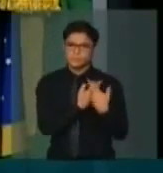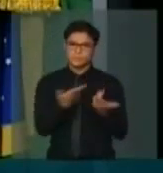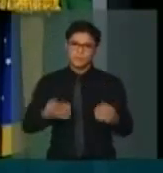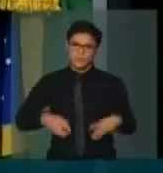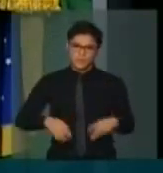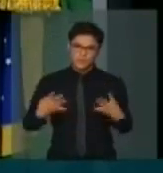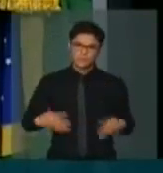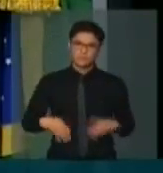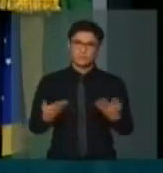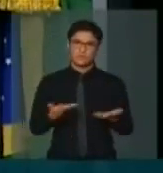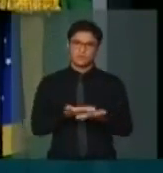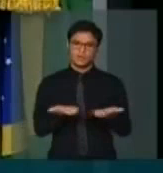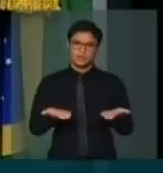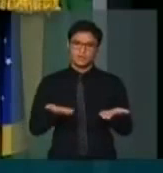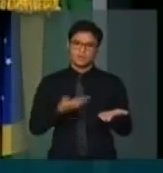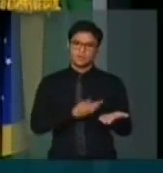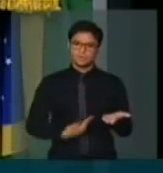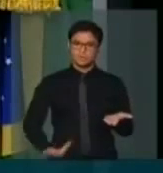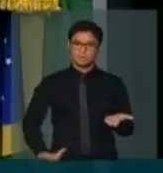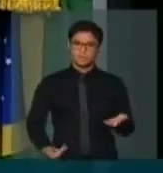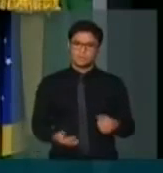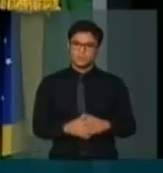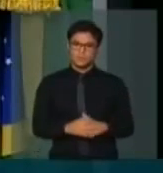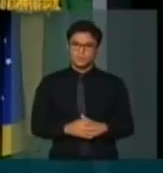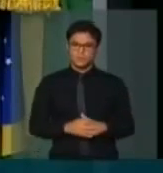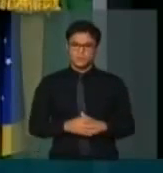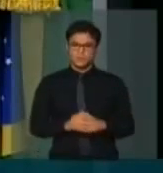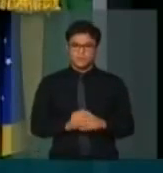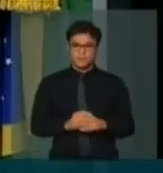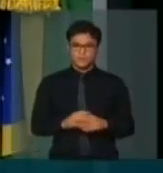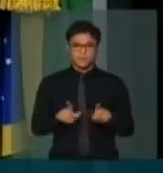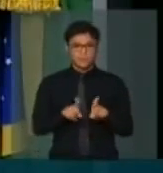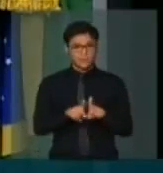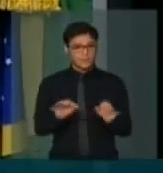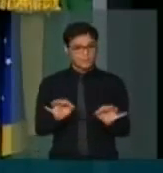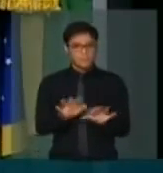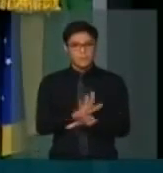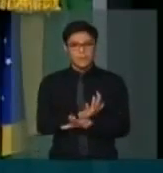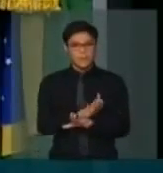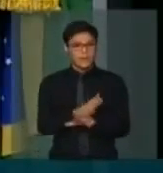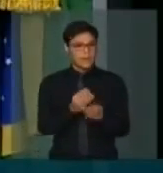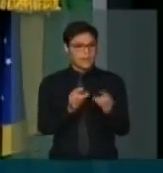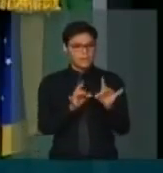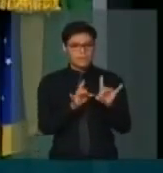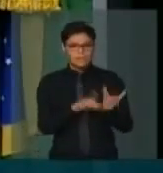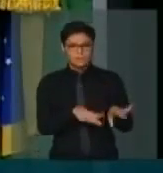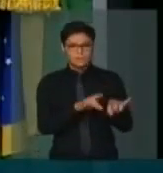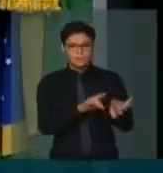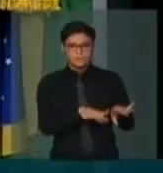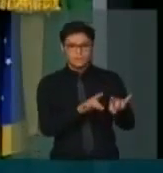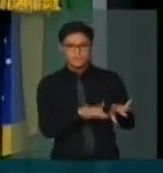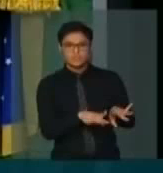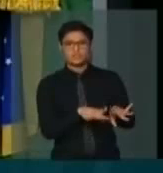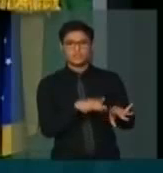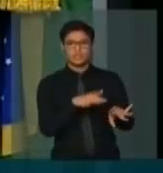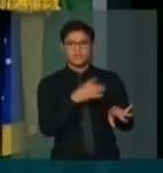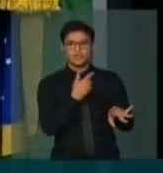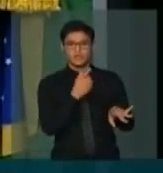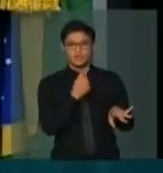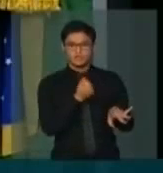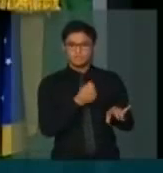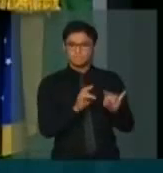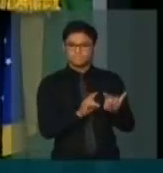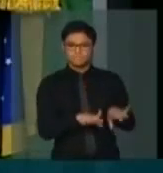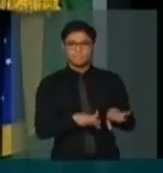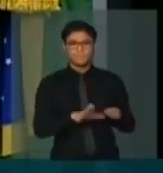gastos públicos, finalização ou acabar com os desperdícios, uma visão ampla de economia, mudar o